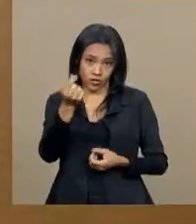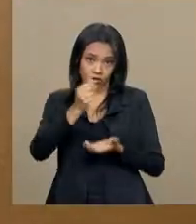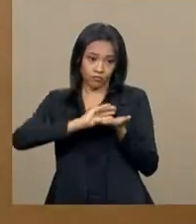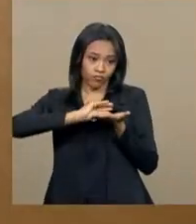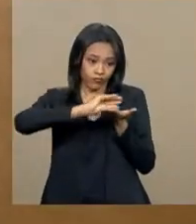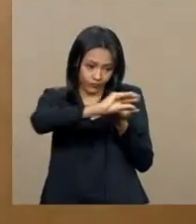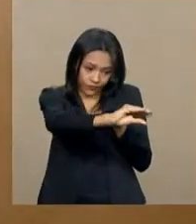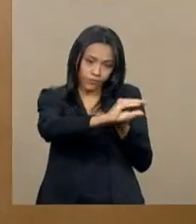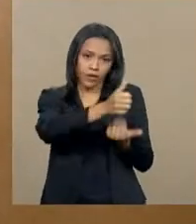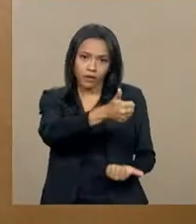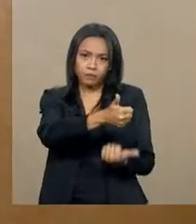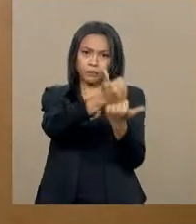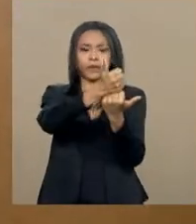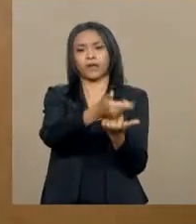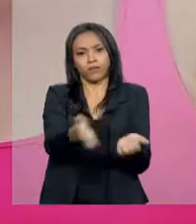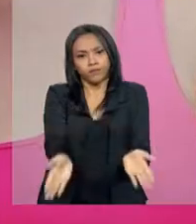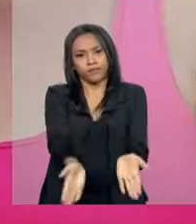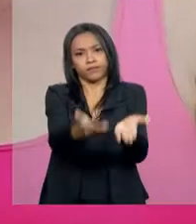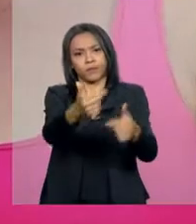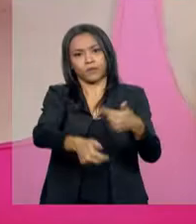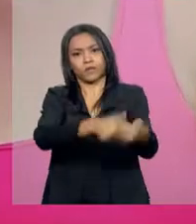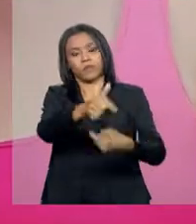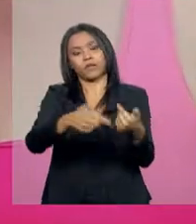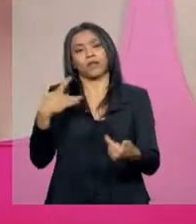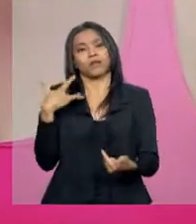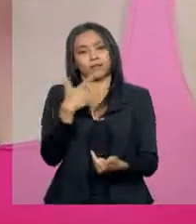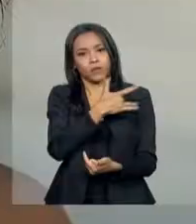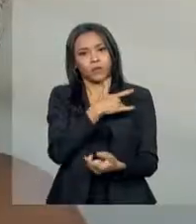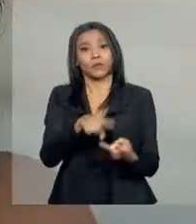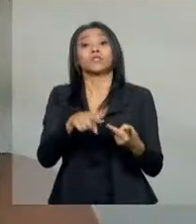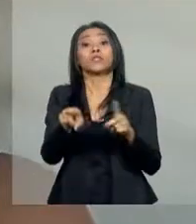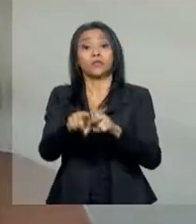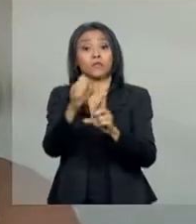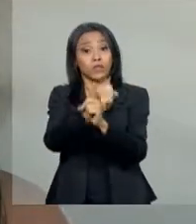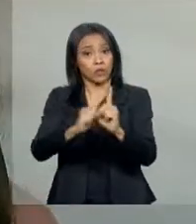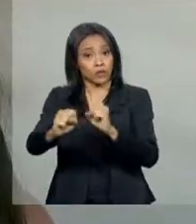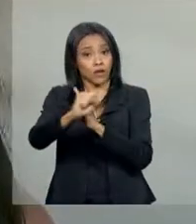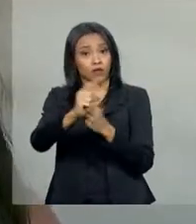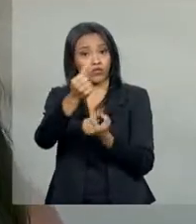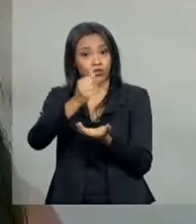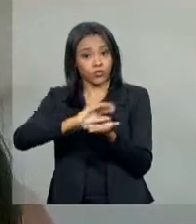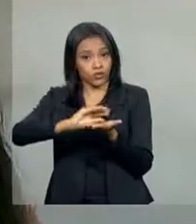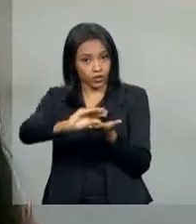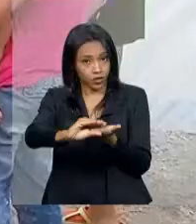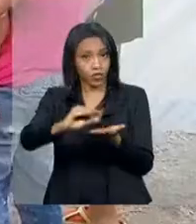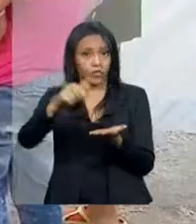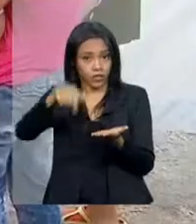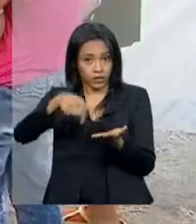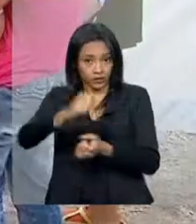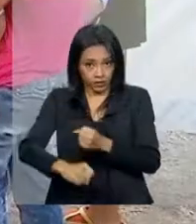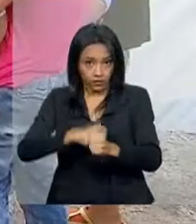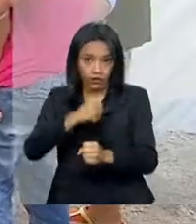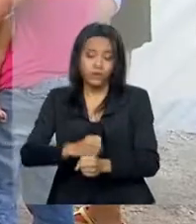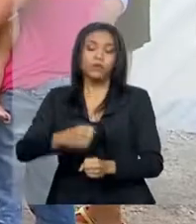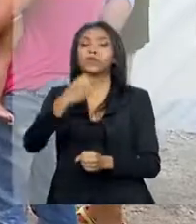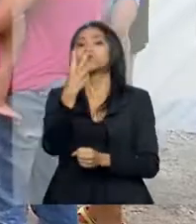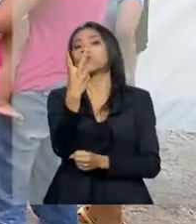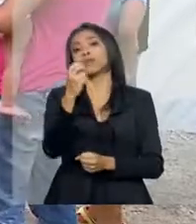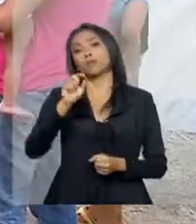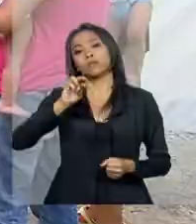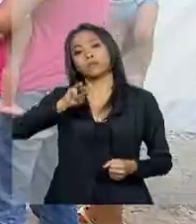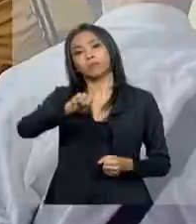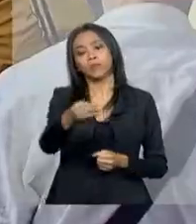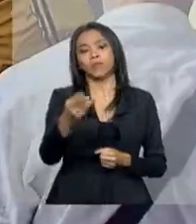pelo Sistema Único de Saúde no estado. Para assistência social, foram repassados só em 2018, 2 milhões e meio